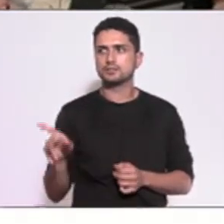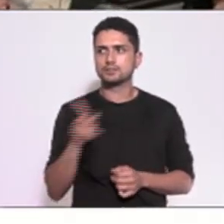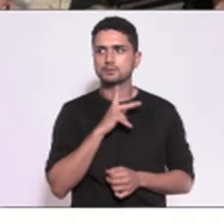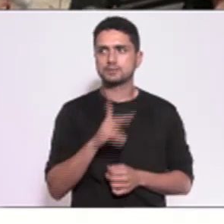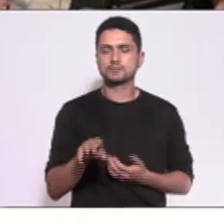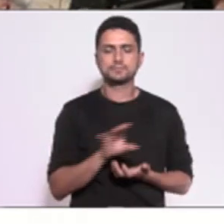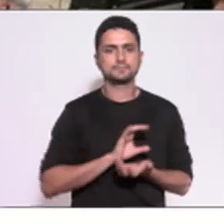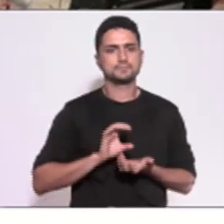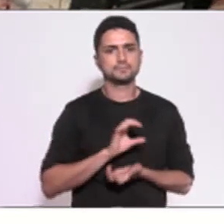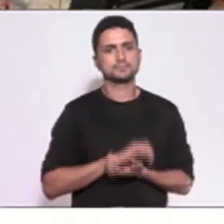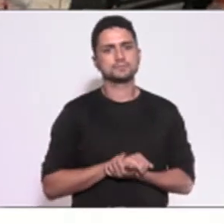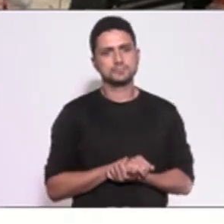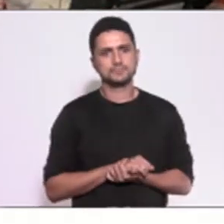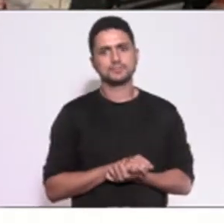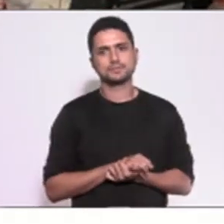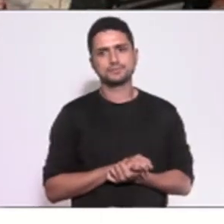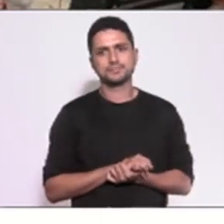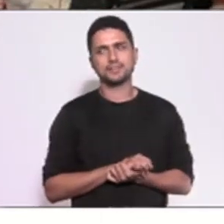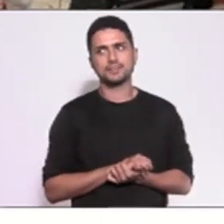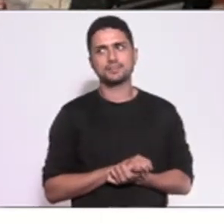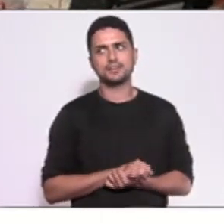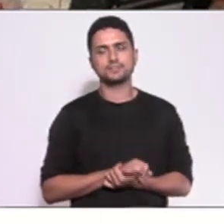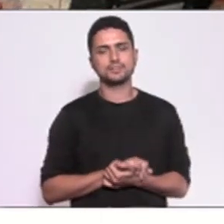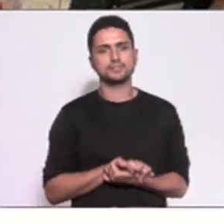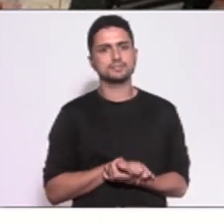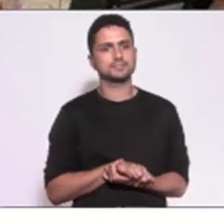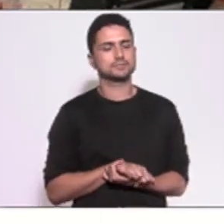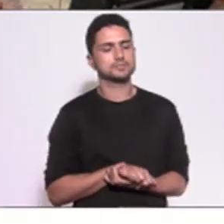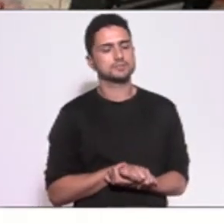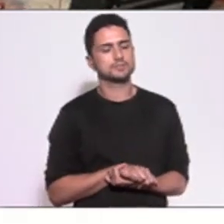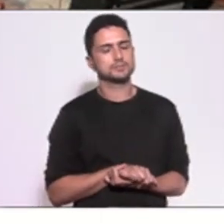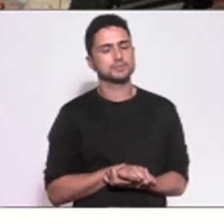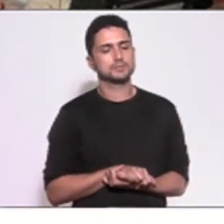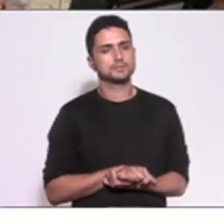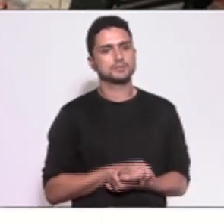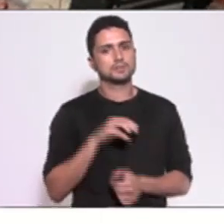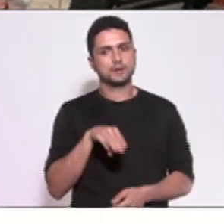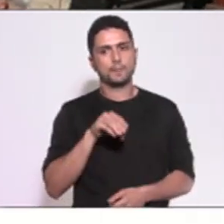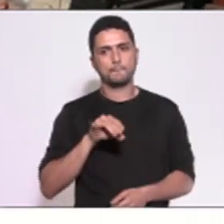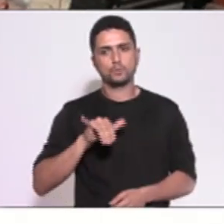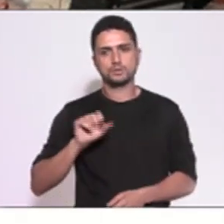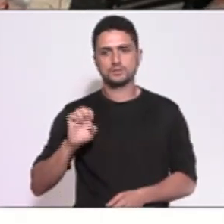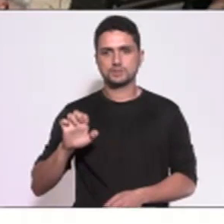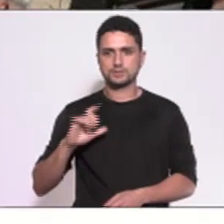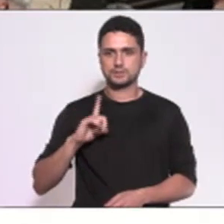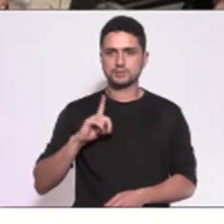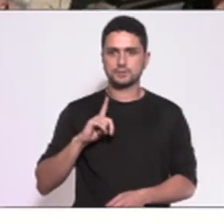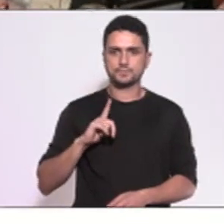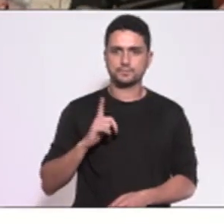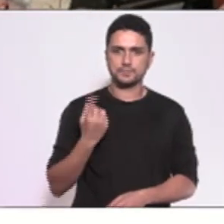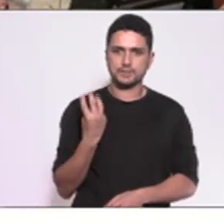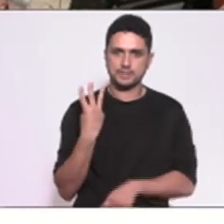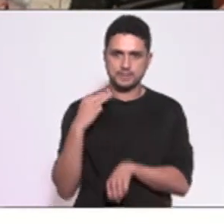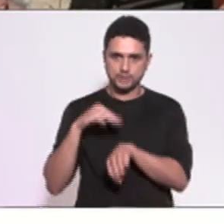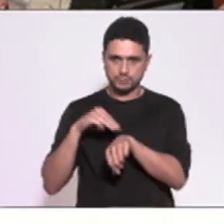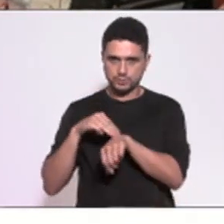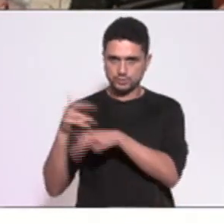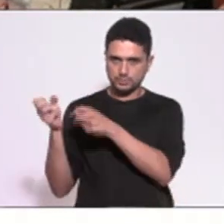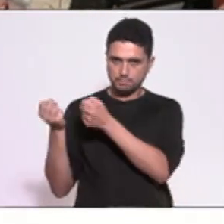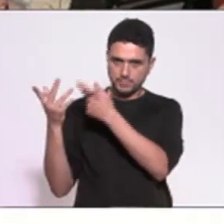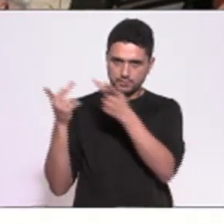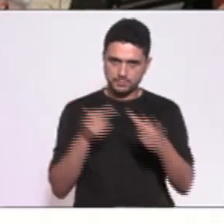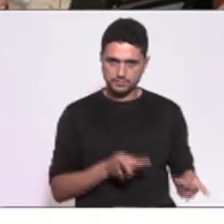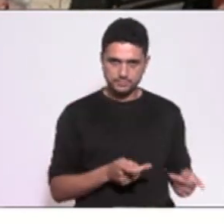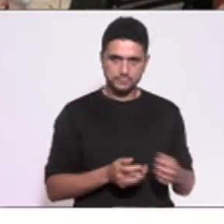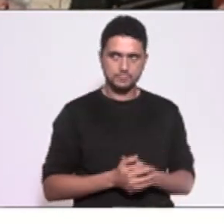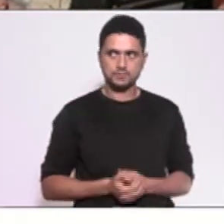Aliás, está 0-0 o jogo. Obrigado. Senhor Moisés, o senhor tem 3 minutos, seja bem-vindo, fique à vontade.